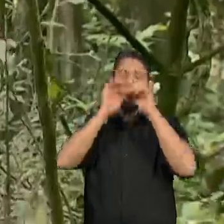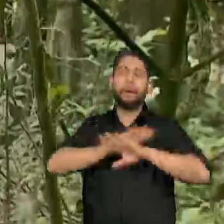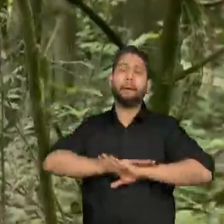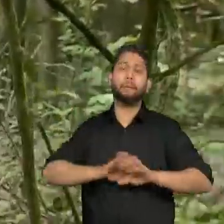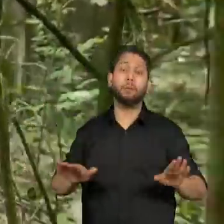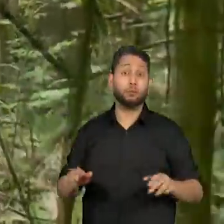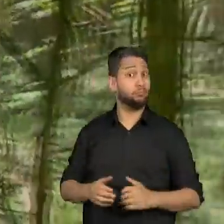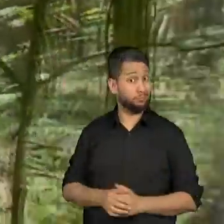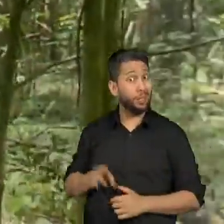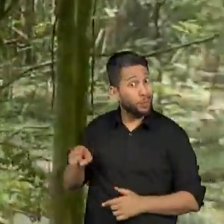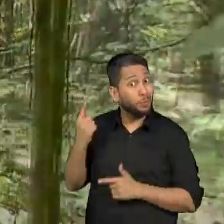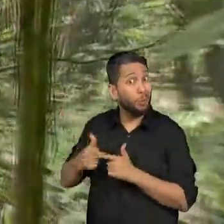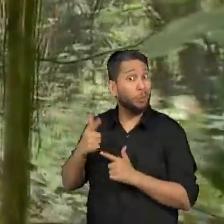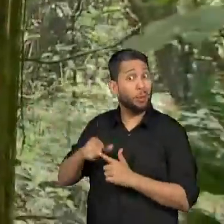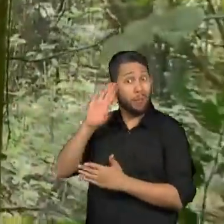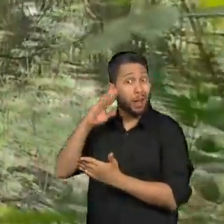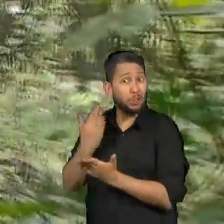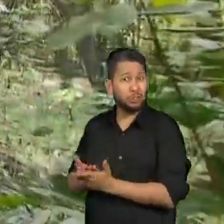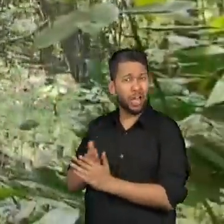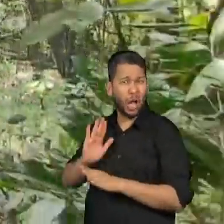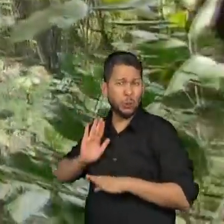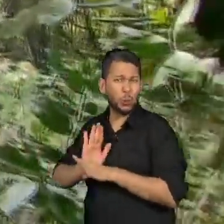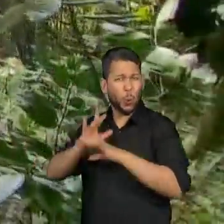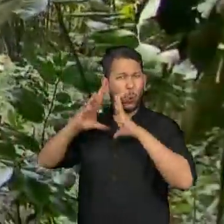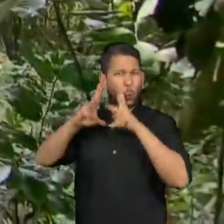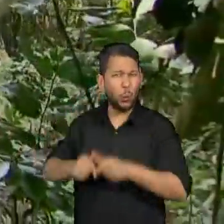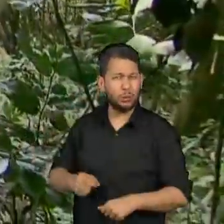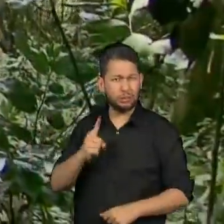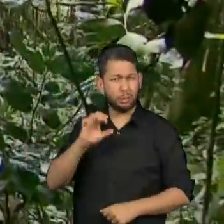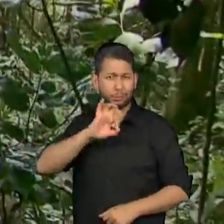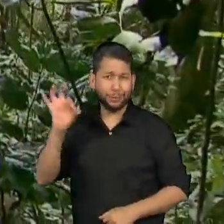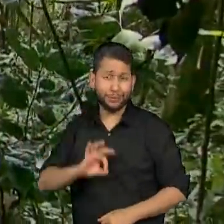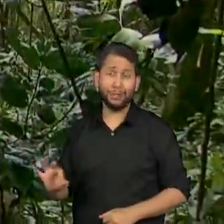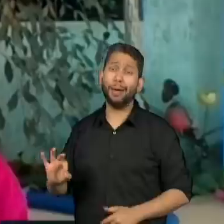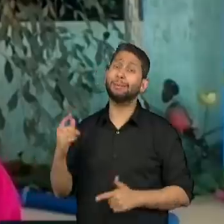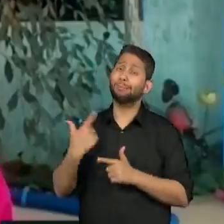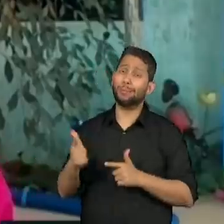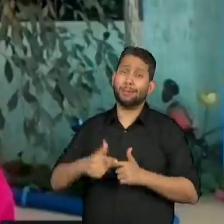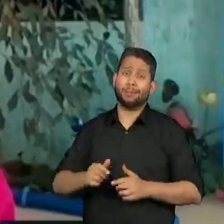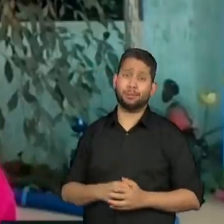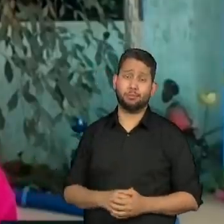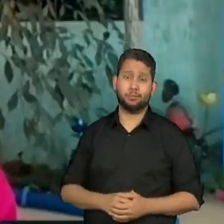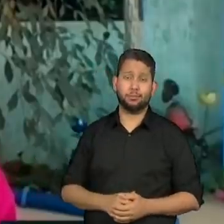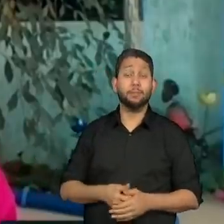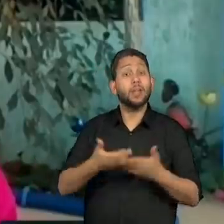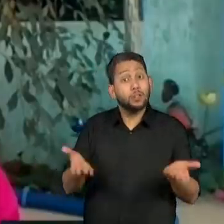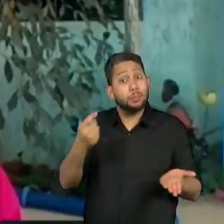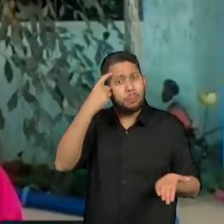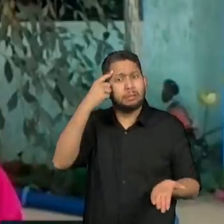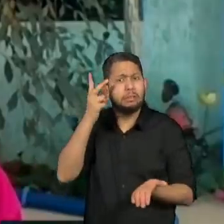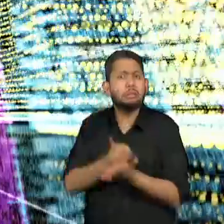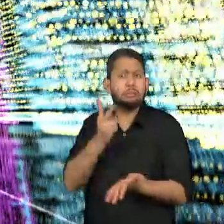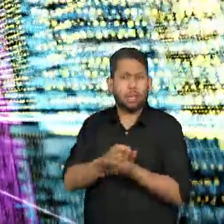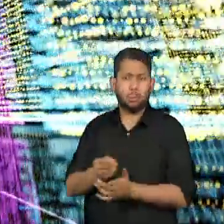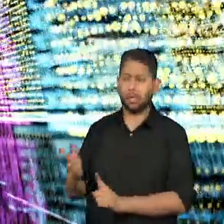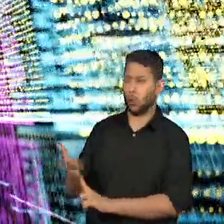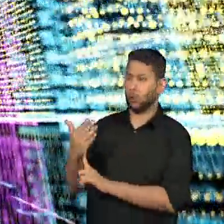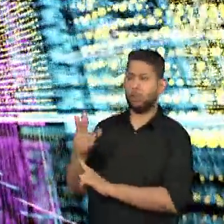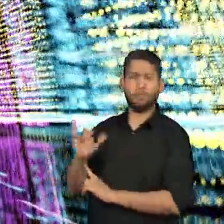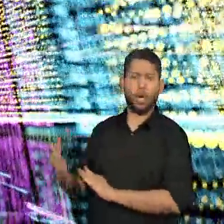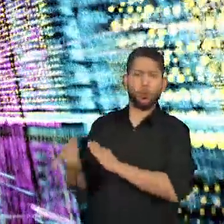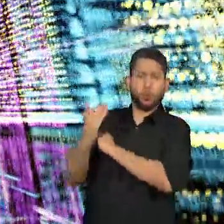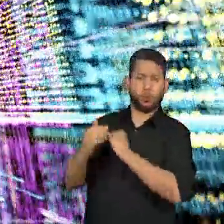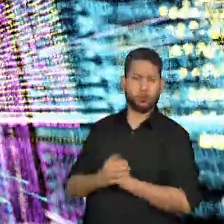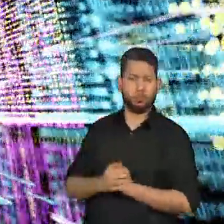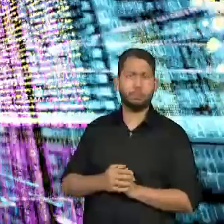crônico o comportamento predatório em relação ao planeta. é a aposta que a gente faz sempre na tecnologia. Pô, a tecnologia